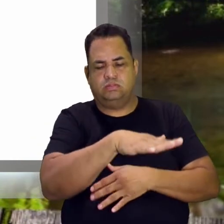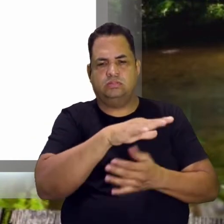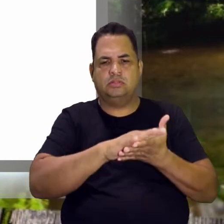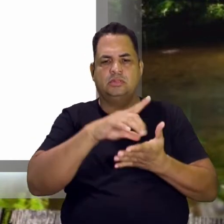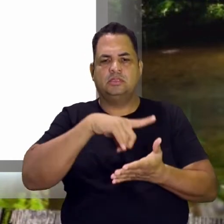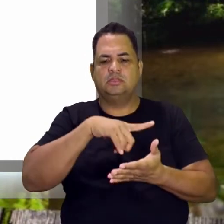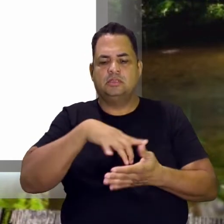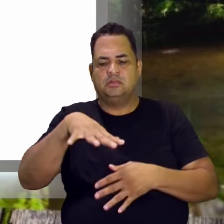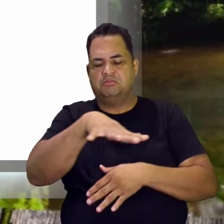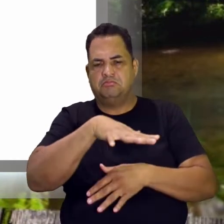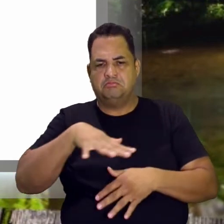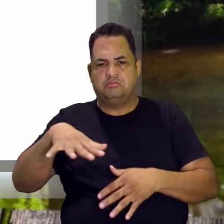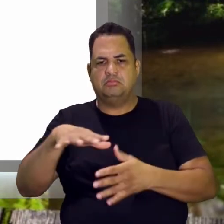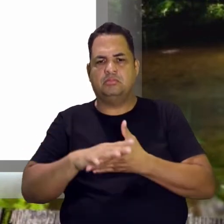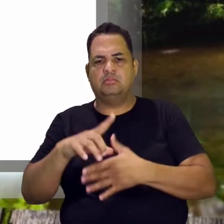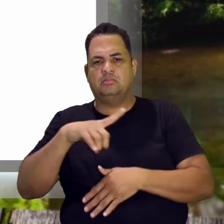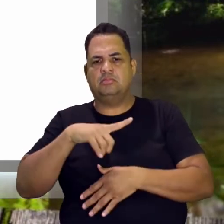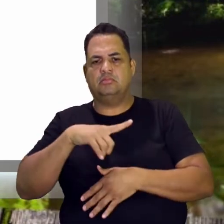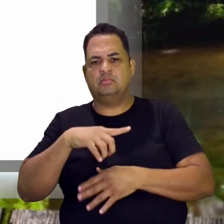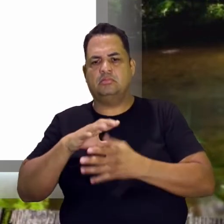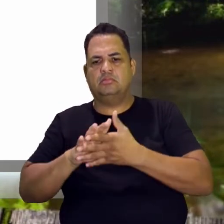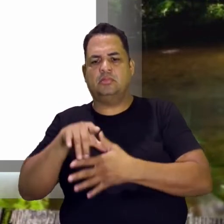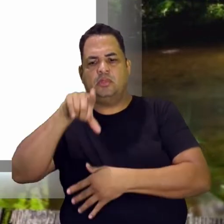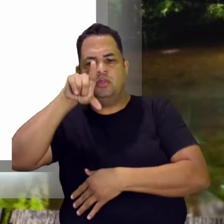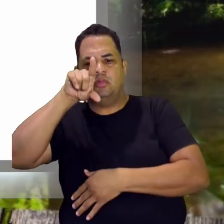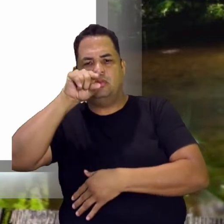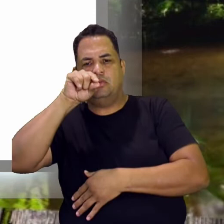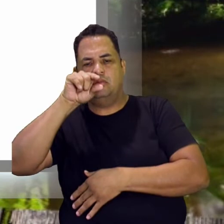predomínio desse ambiente. Aí você vai ter as aves